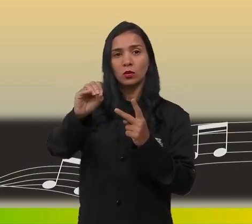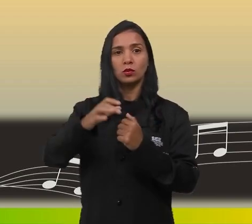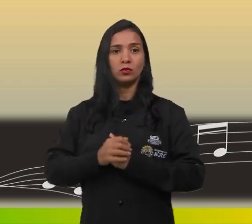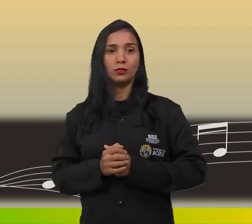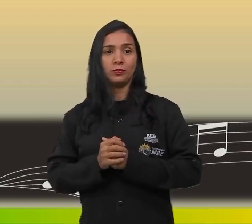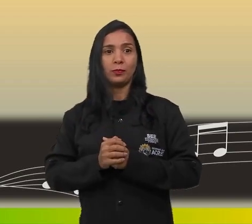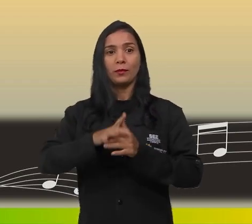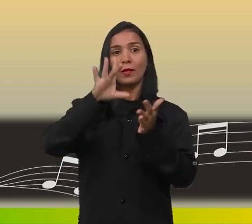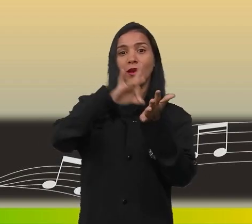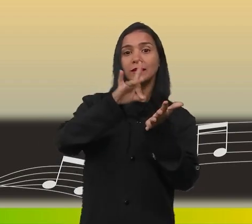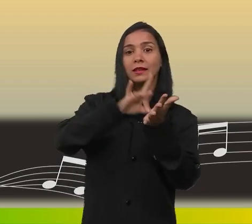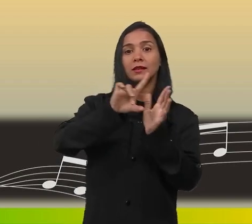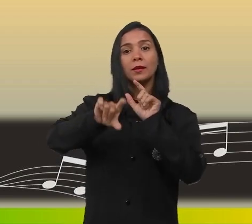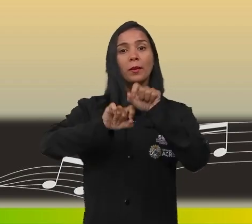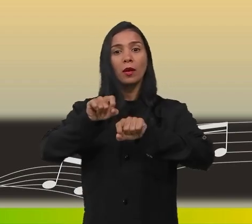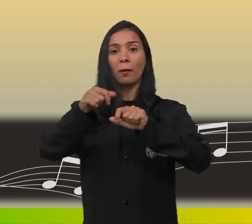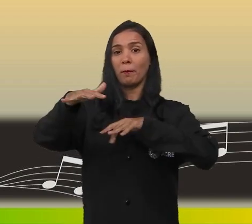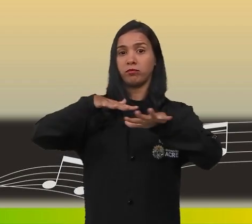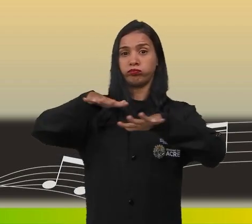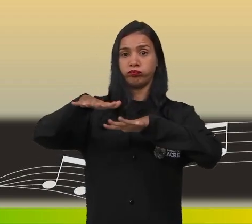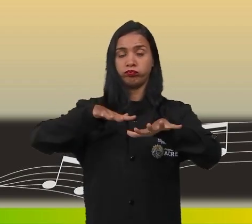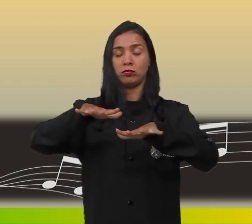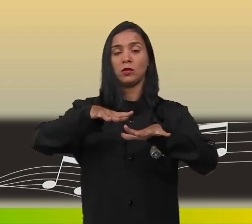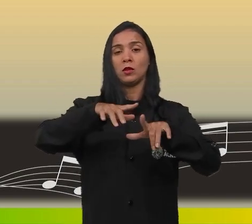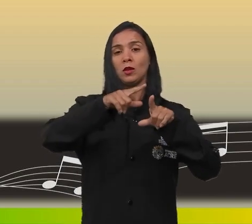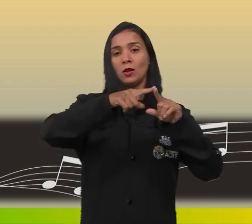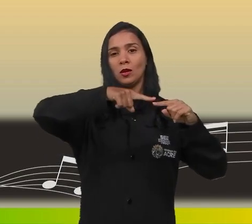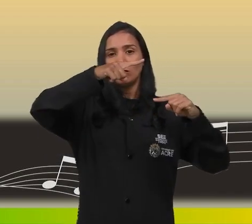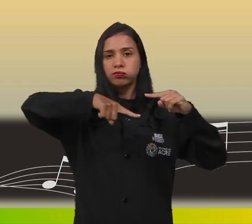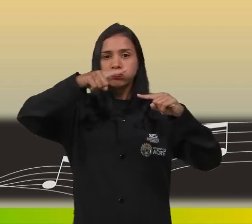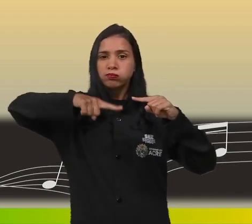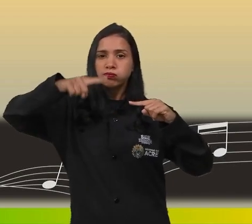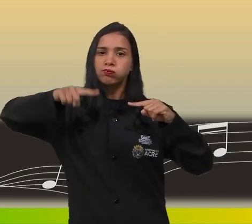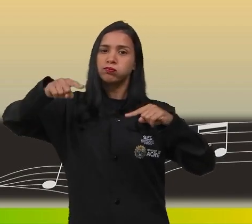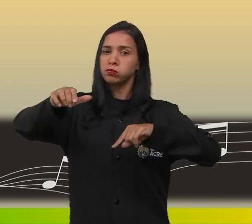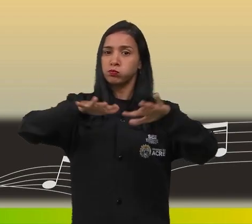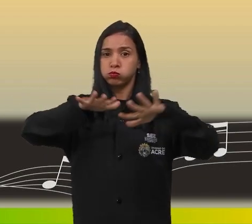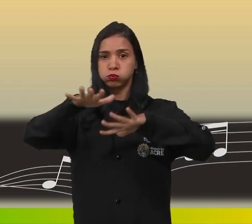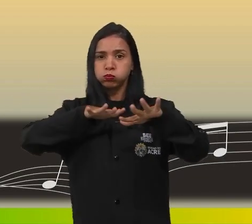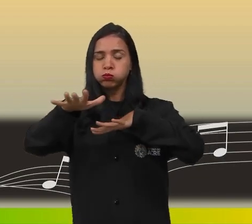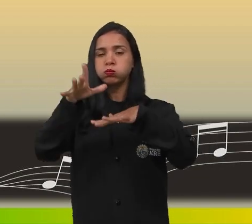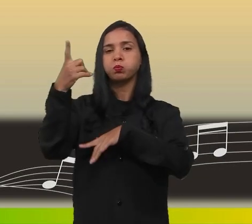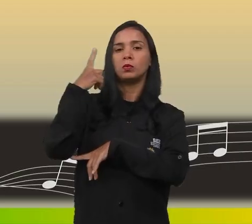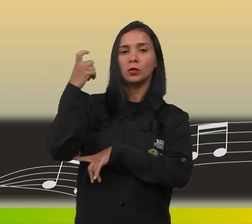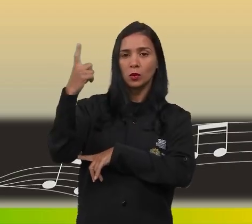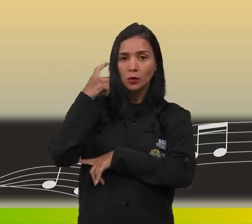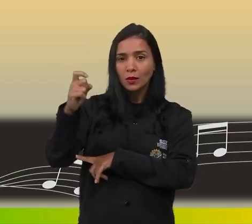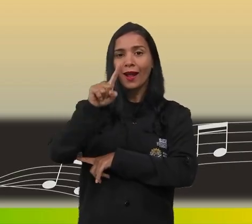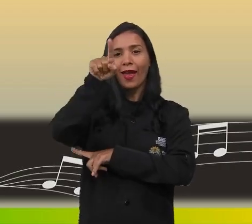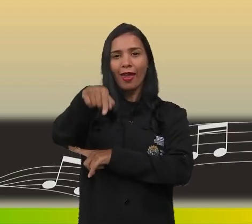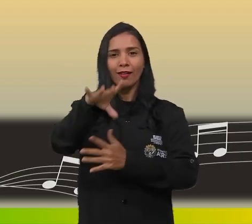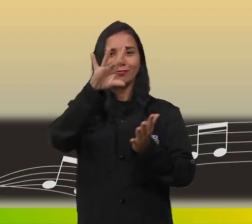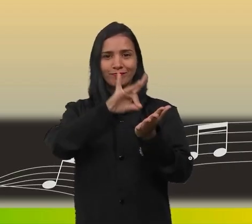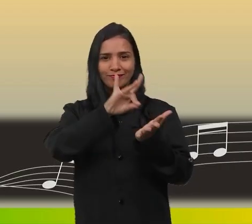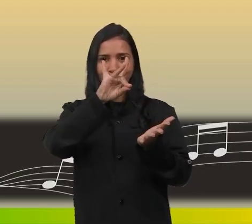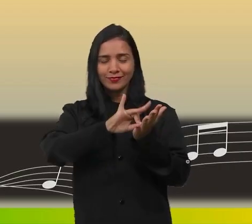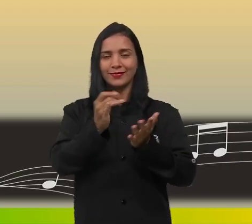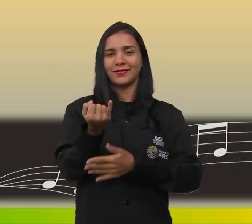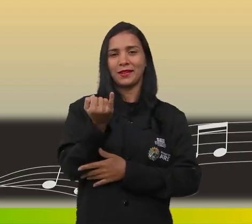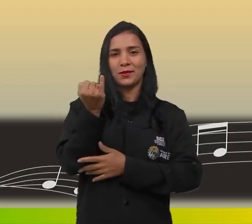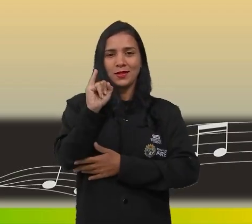determinada pela frequência de suas vibrações. Então, o que determina aí se um som ele é agudo ou grave vai ser as